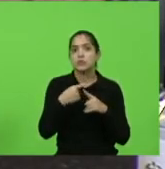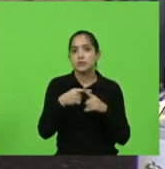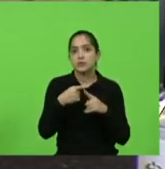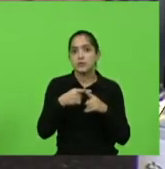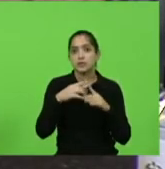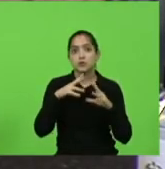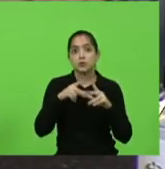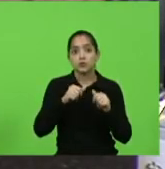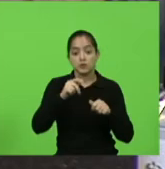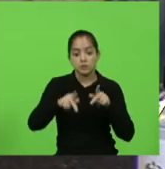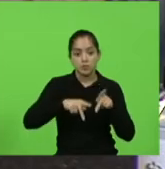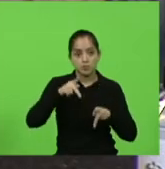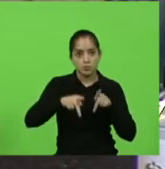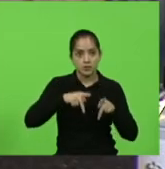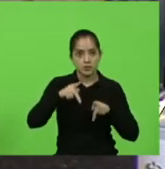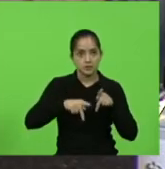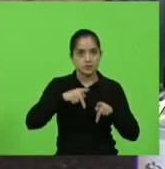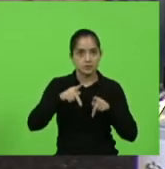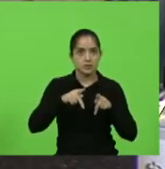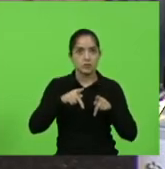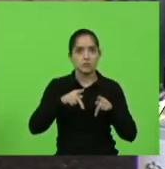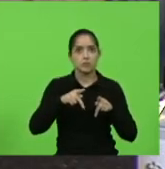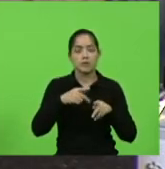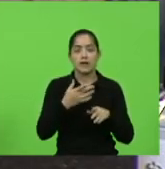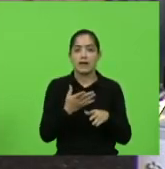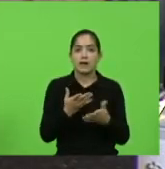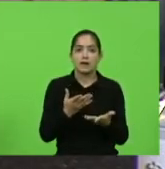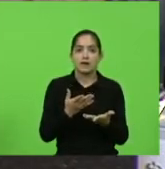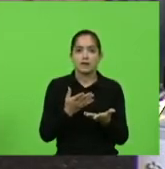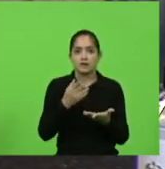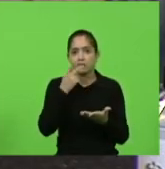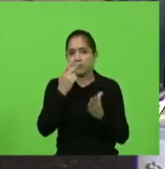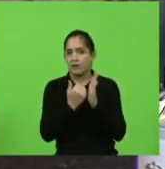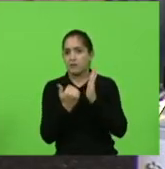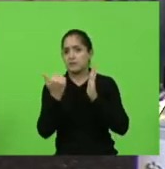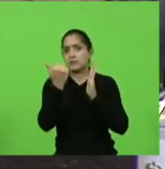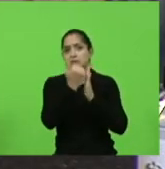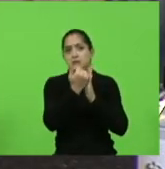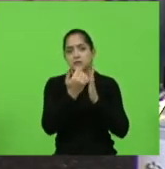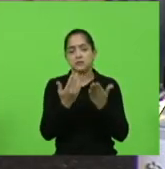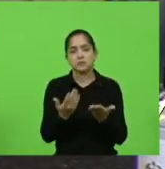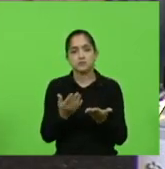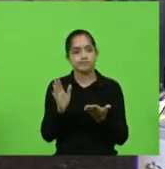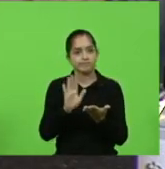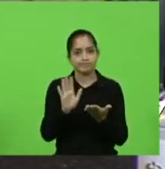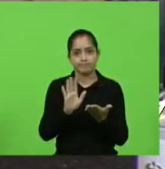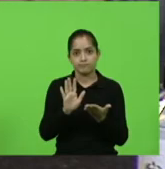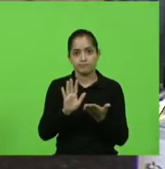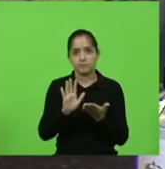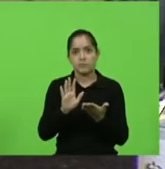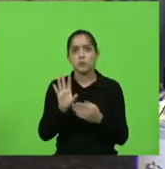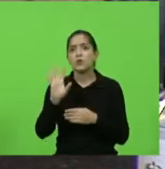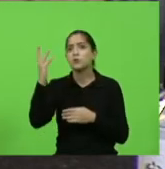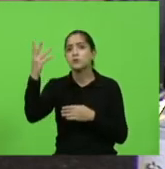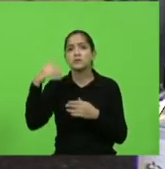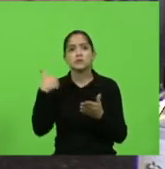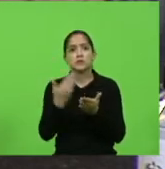população lagunense disse, não, deputado Filipe Esteves está exagerando. Sabe o que aconteceu até agora dessas promessas ali, deputado